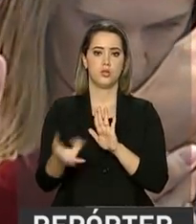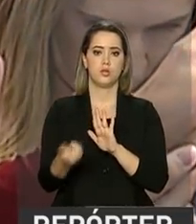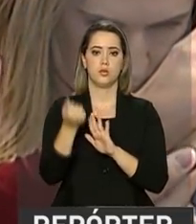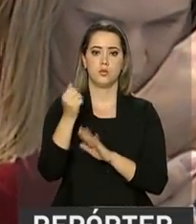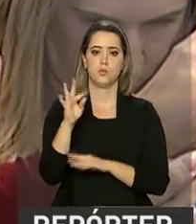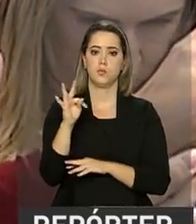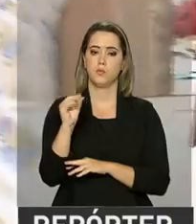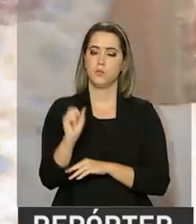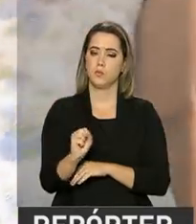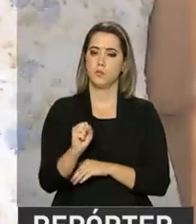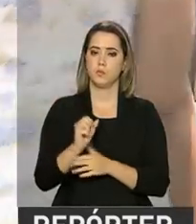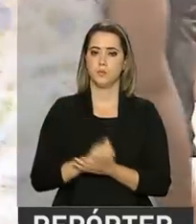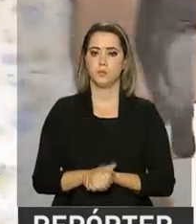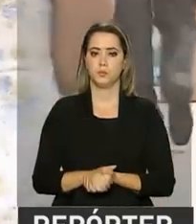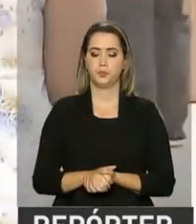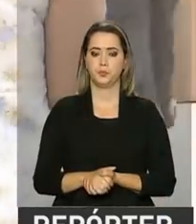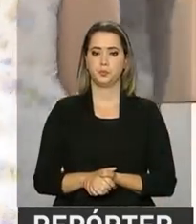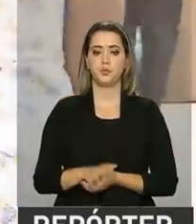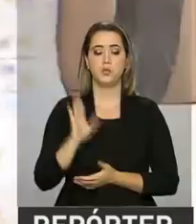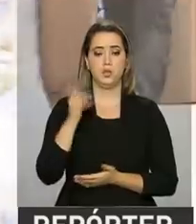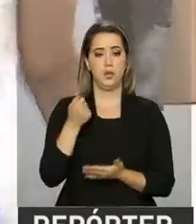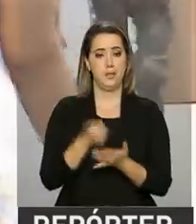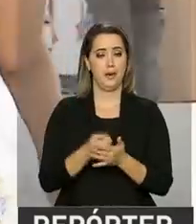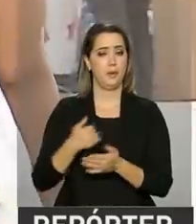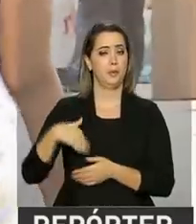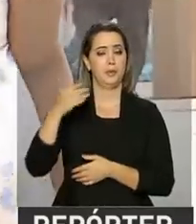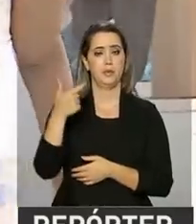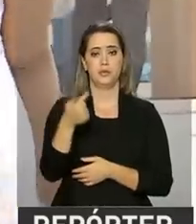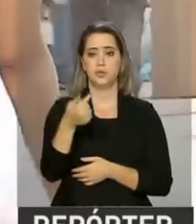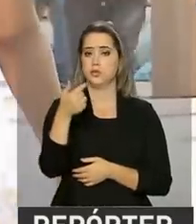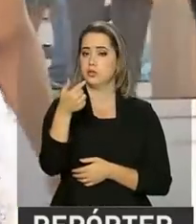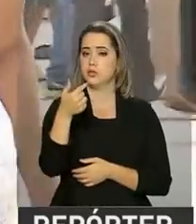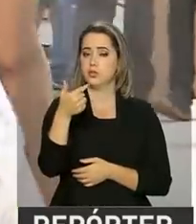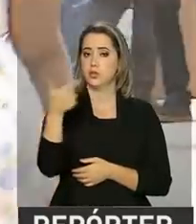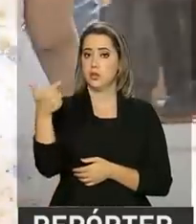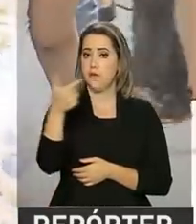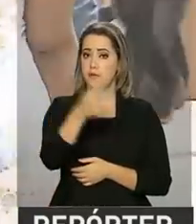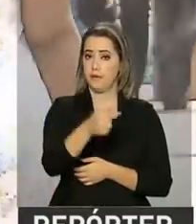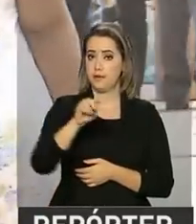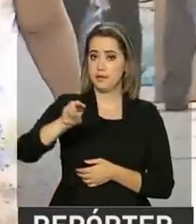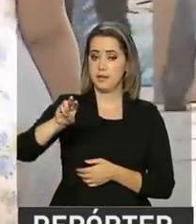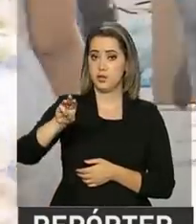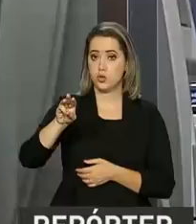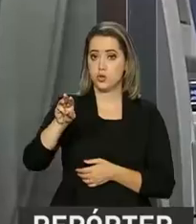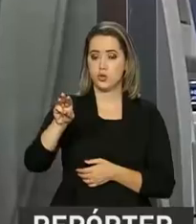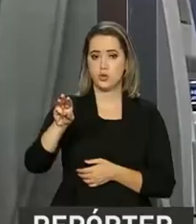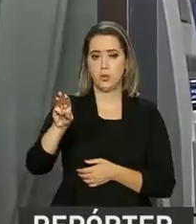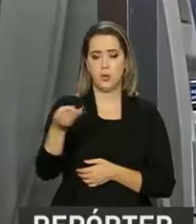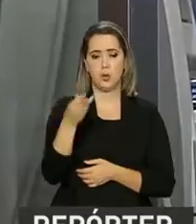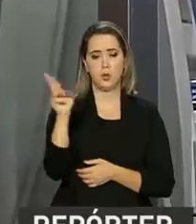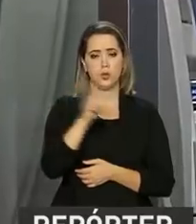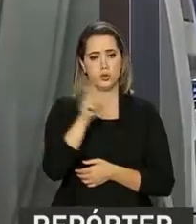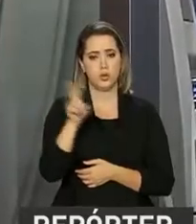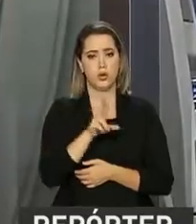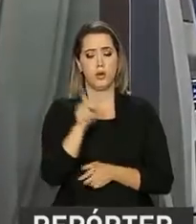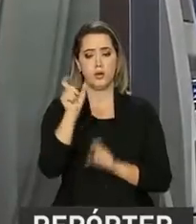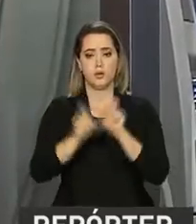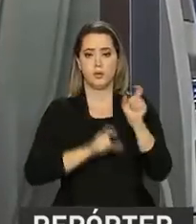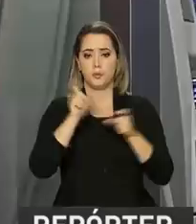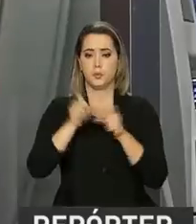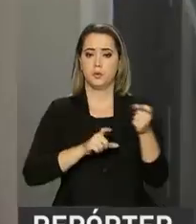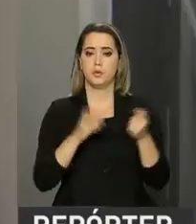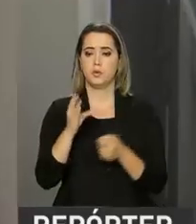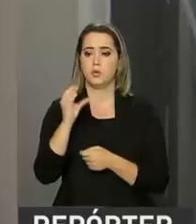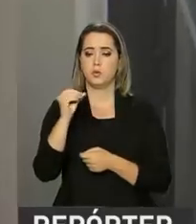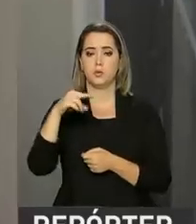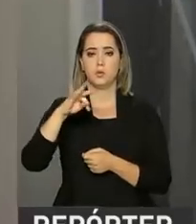contas inativas. A Caixa já pagou mais de 27 bilhões e meio de reais a trabalhadores que tinham contas inativas do